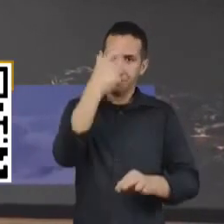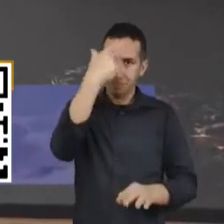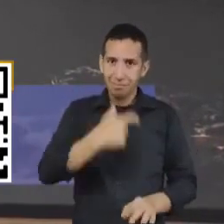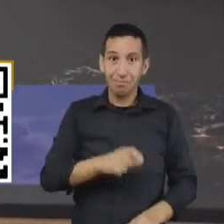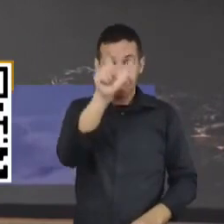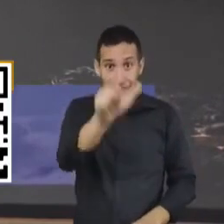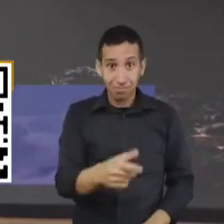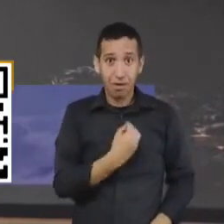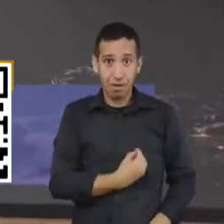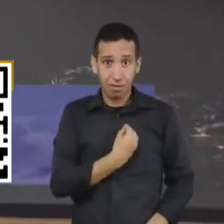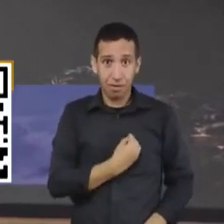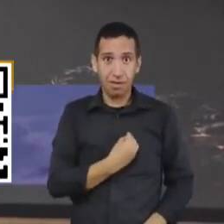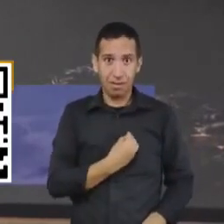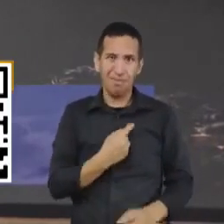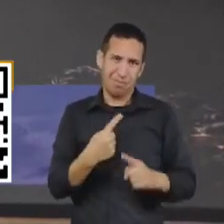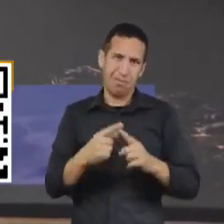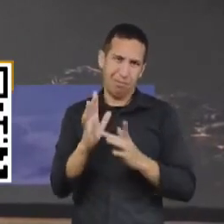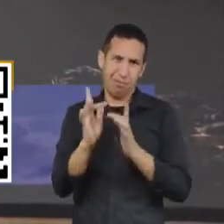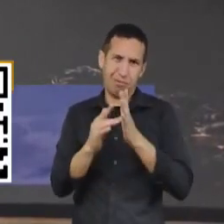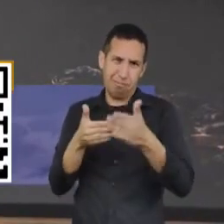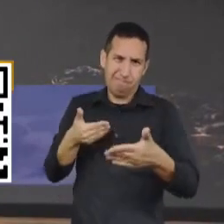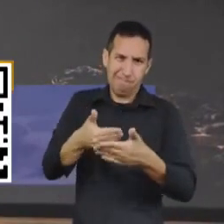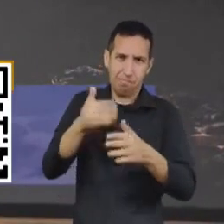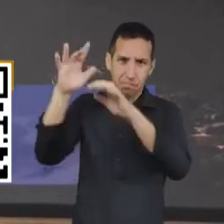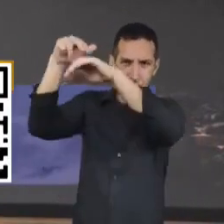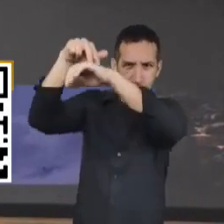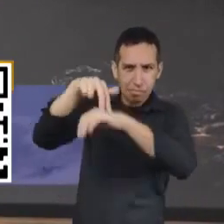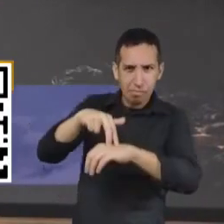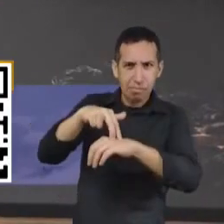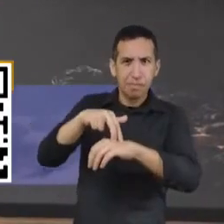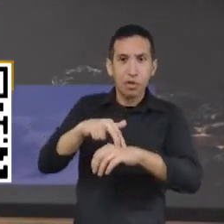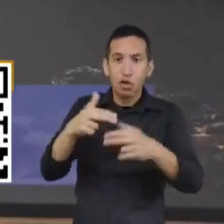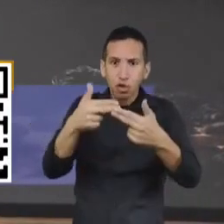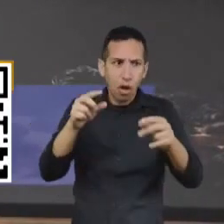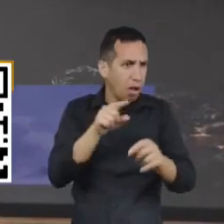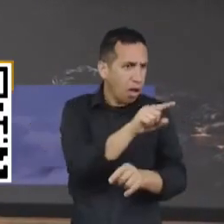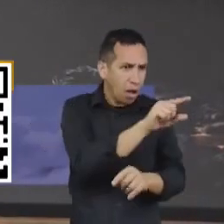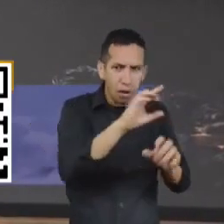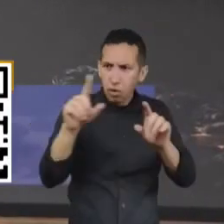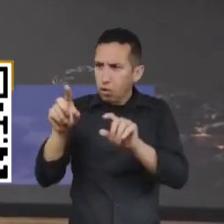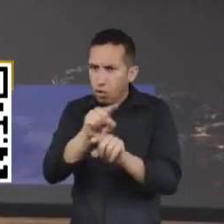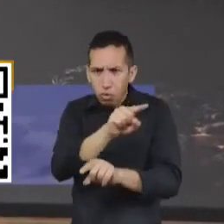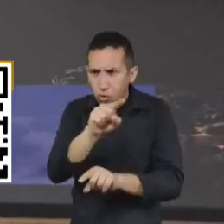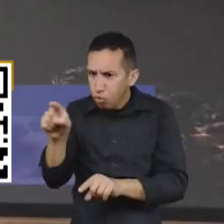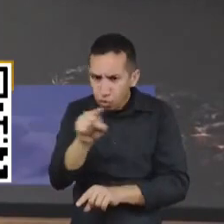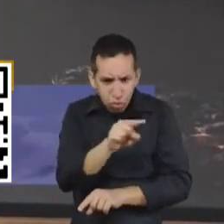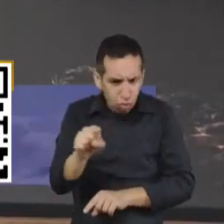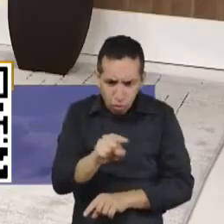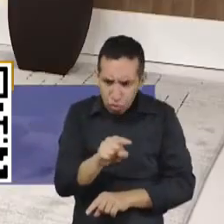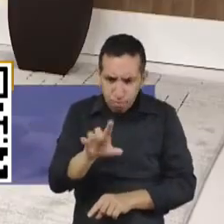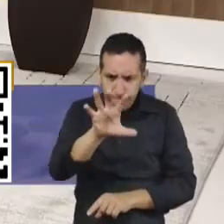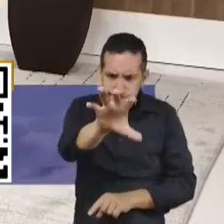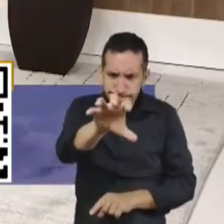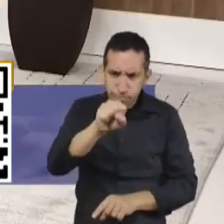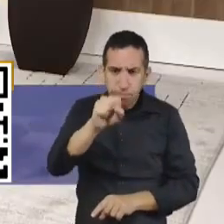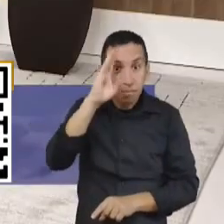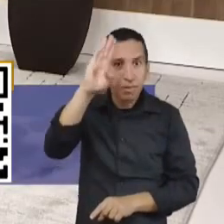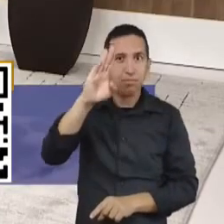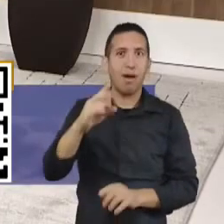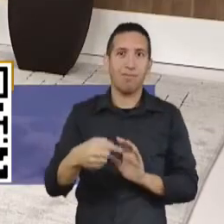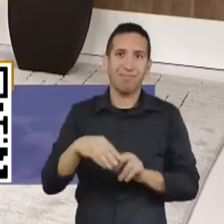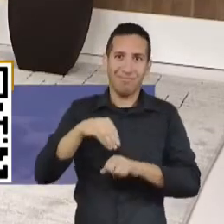para a volta de Jesus tudo é muito importante mas vamos pegar somente aquela parte central para que você possa entender